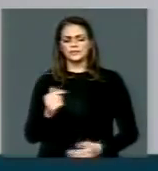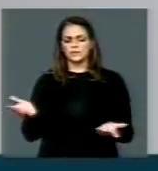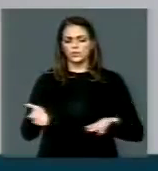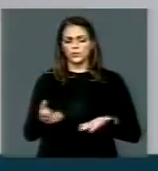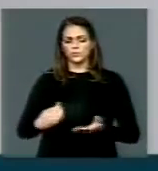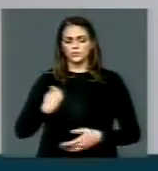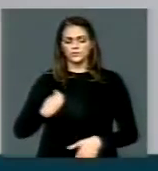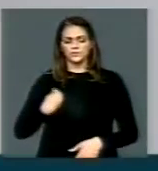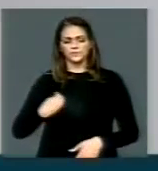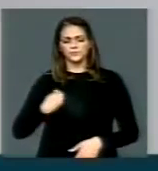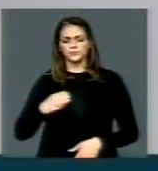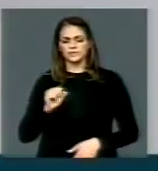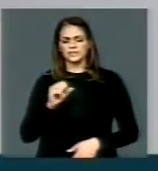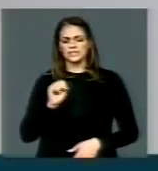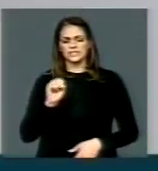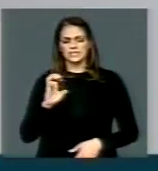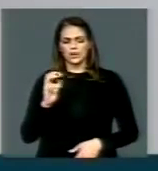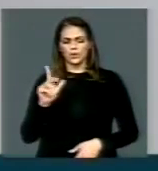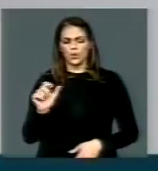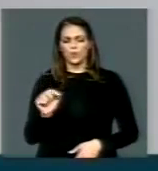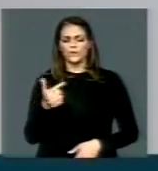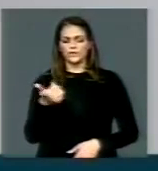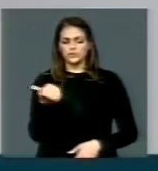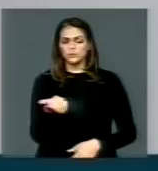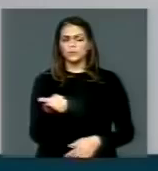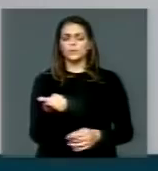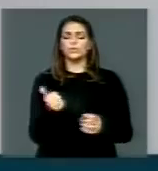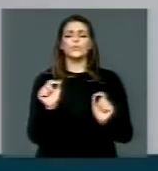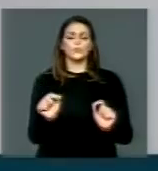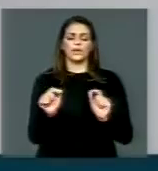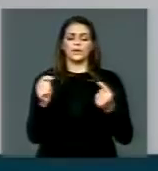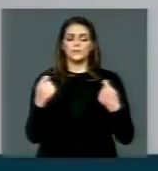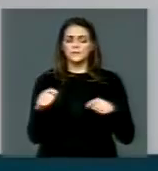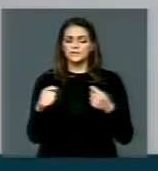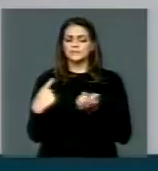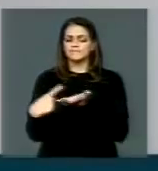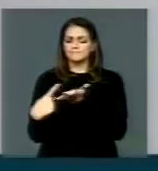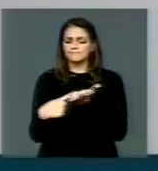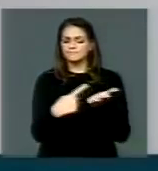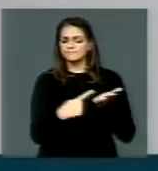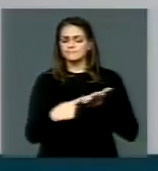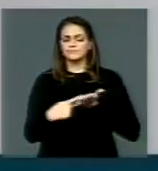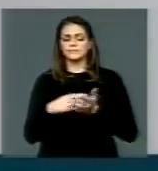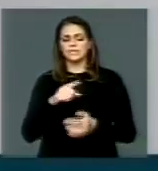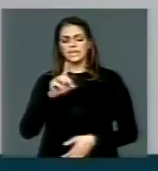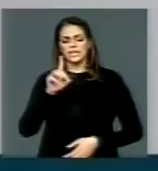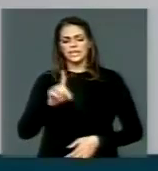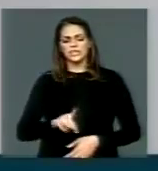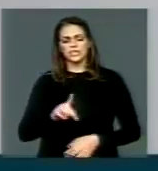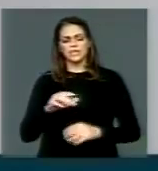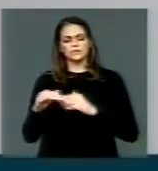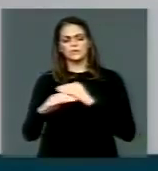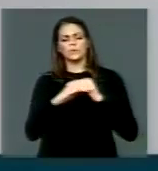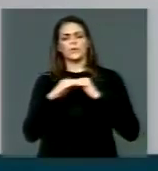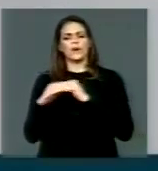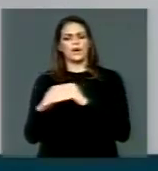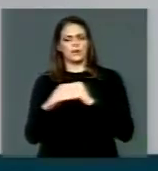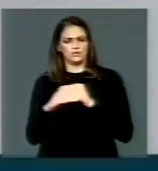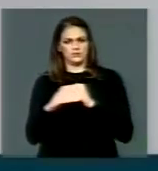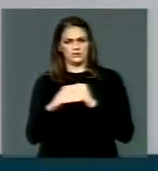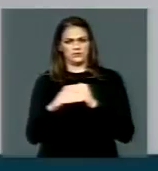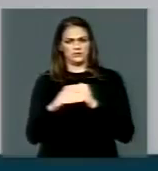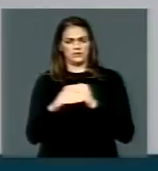no mundo do século XXI pressupõe combinação de formas de democracia representativa com formas